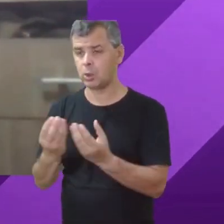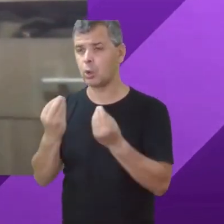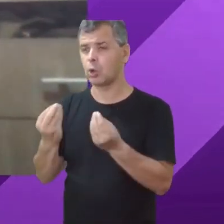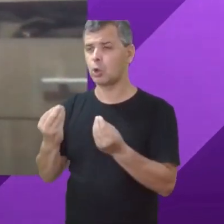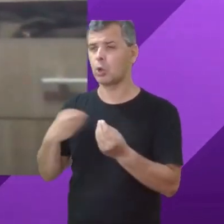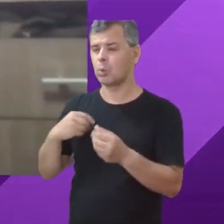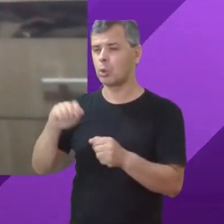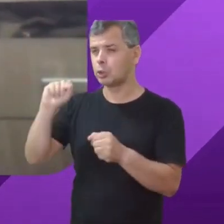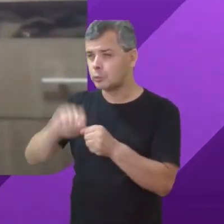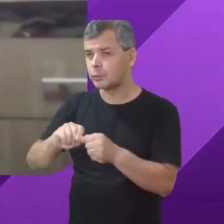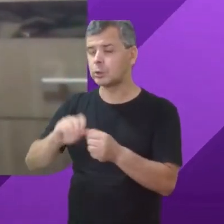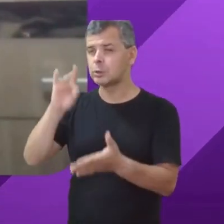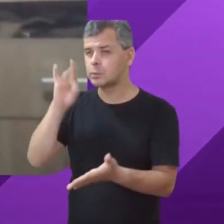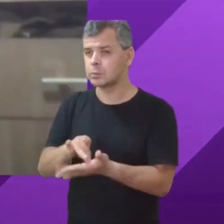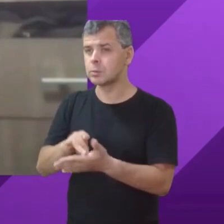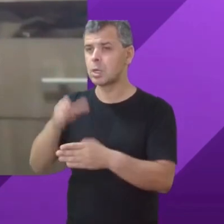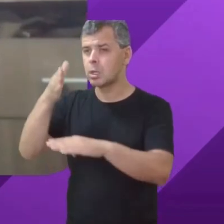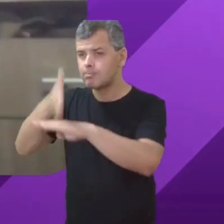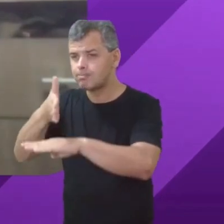que eu propicio, de fato, essa